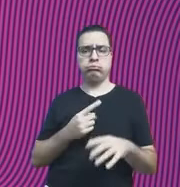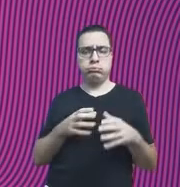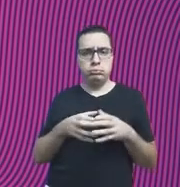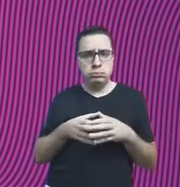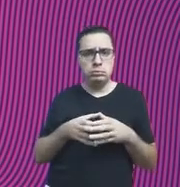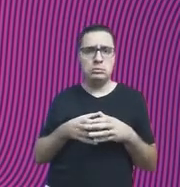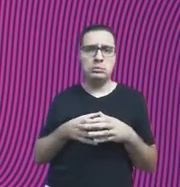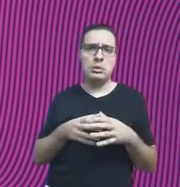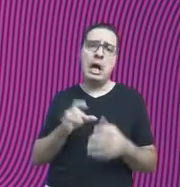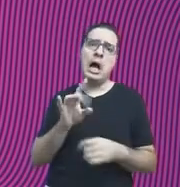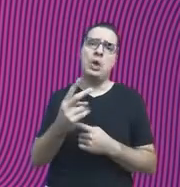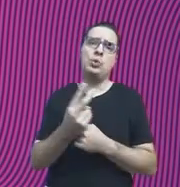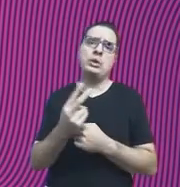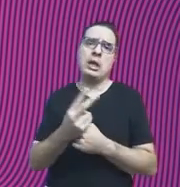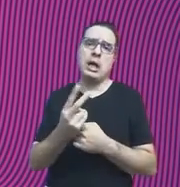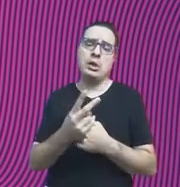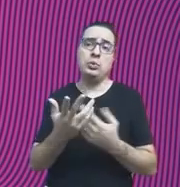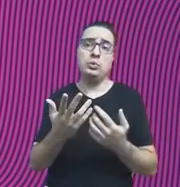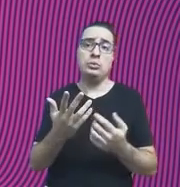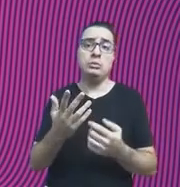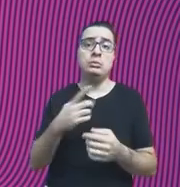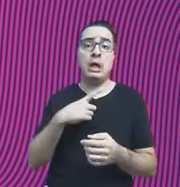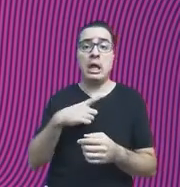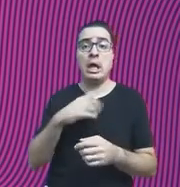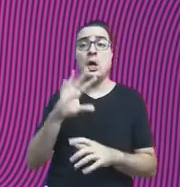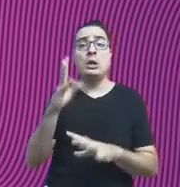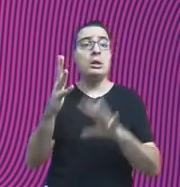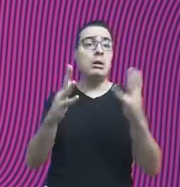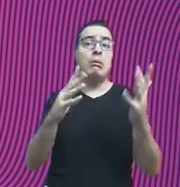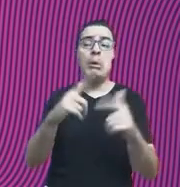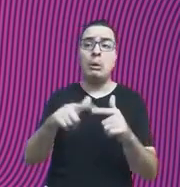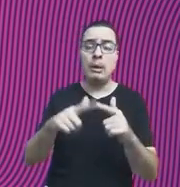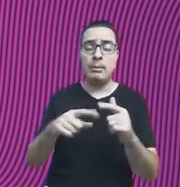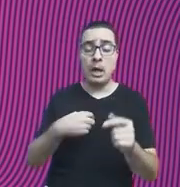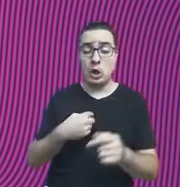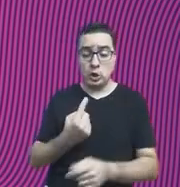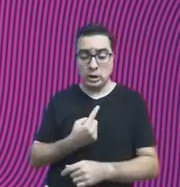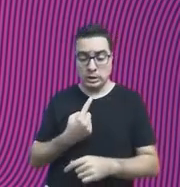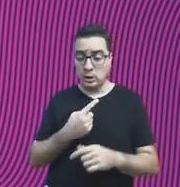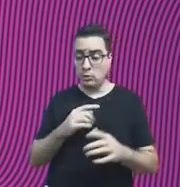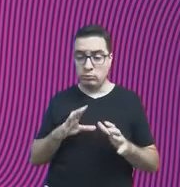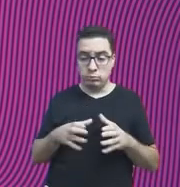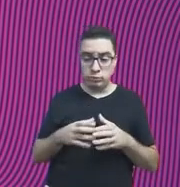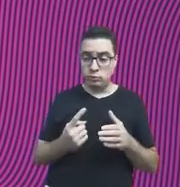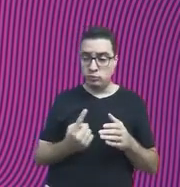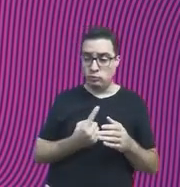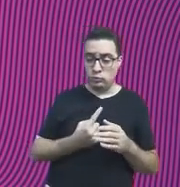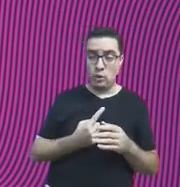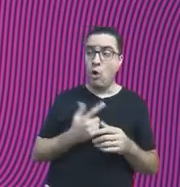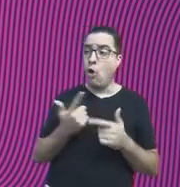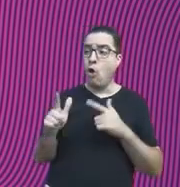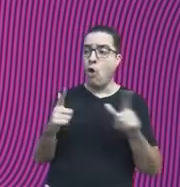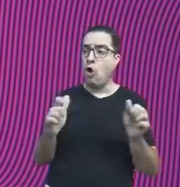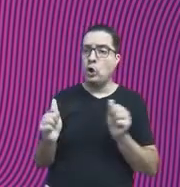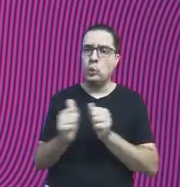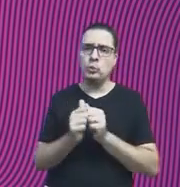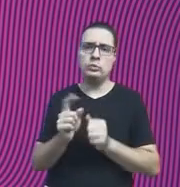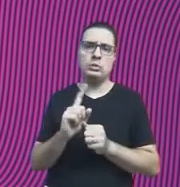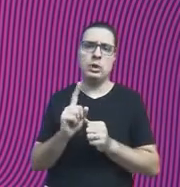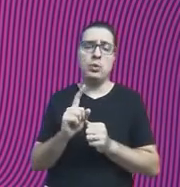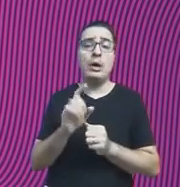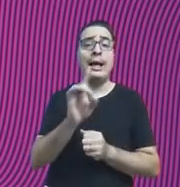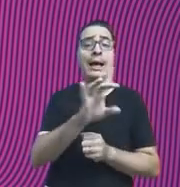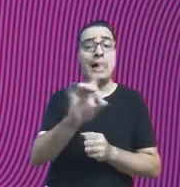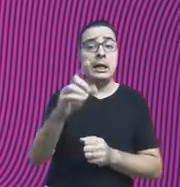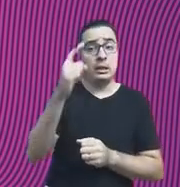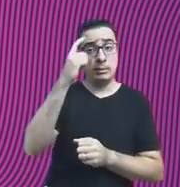um colapso mandatório ou compulsório. As pessoas identificaram como crença que deviam se proteger. Então, o isolamento